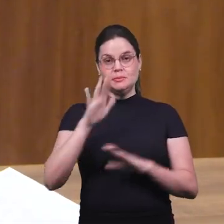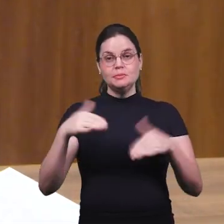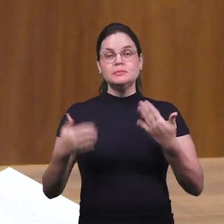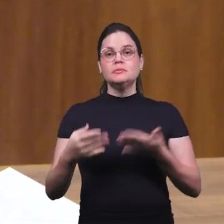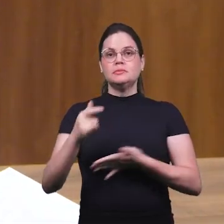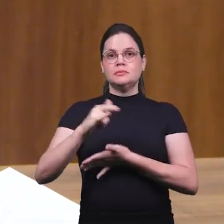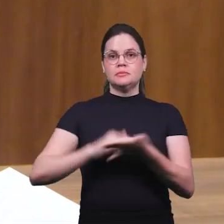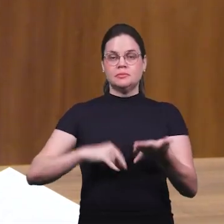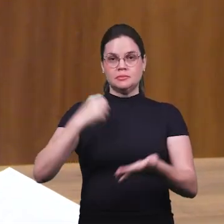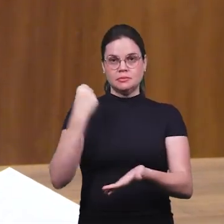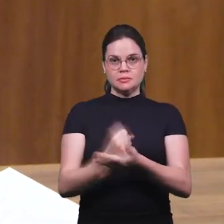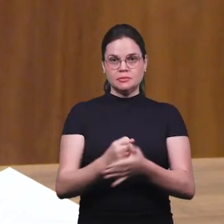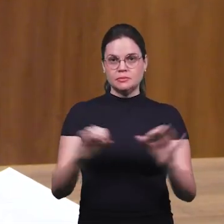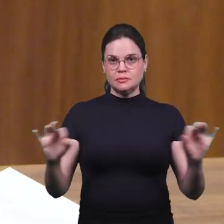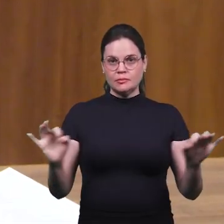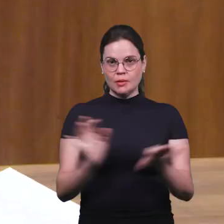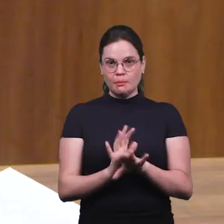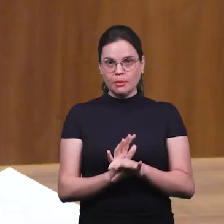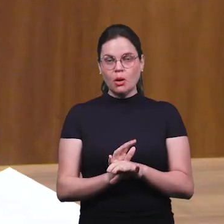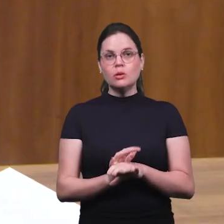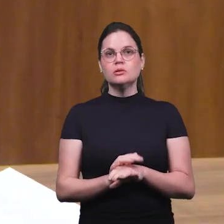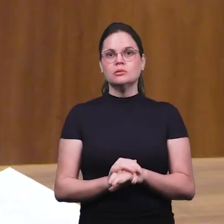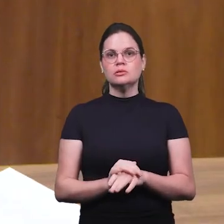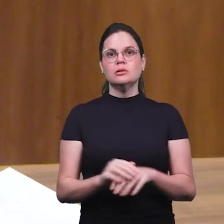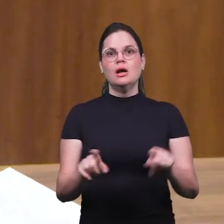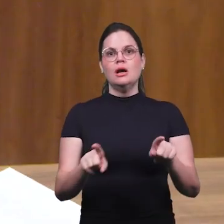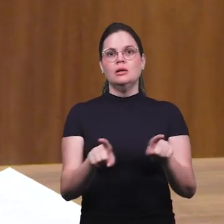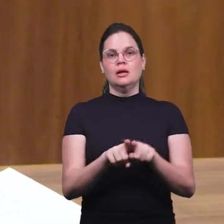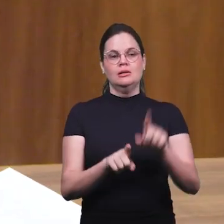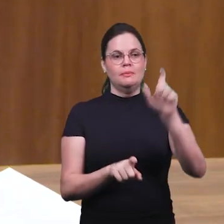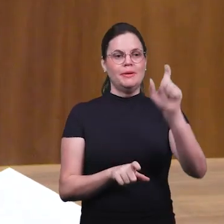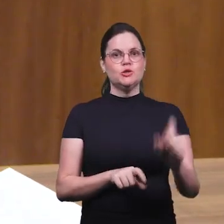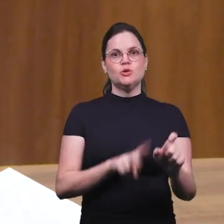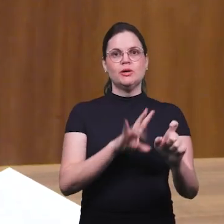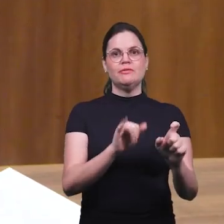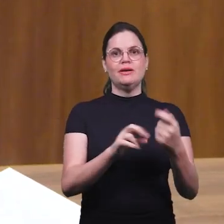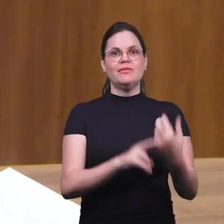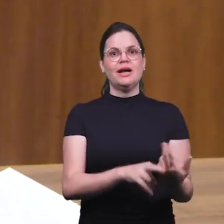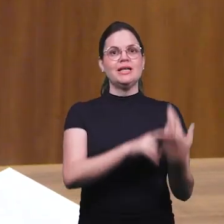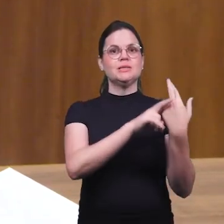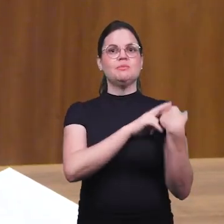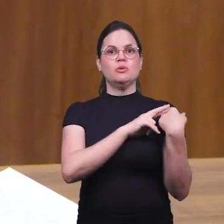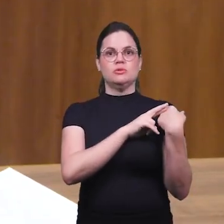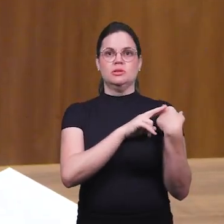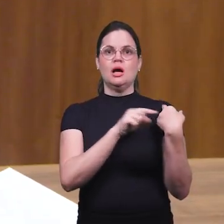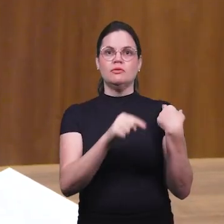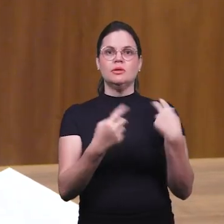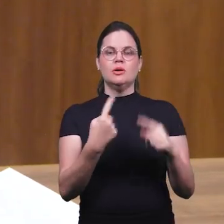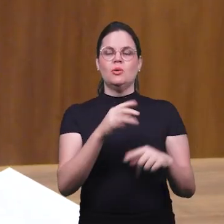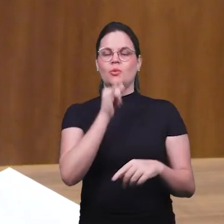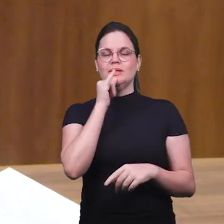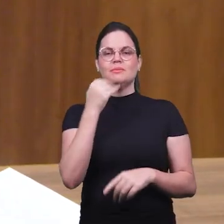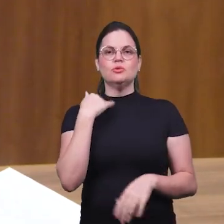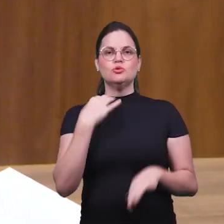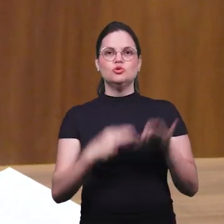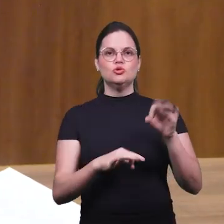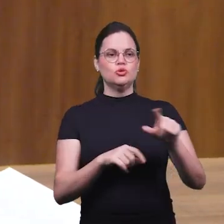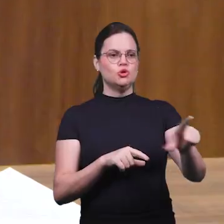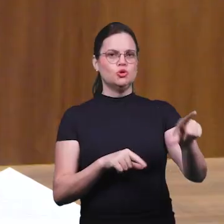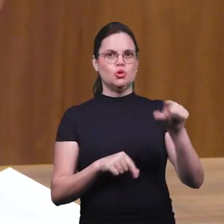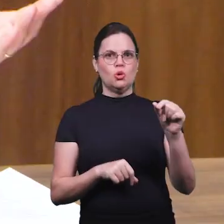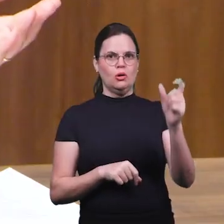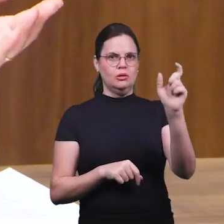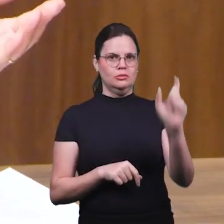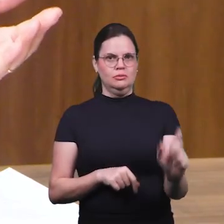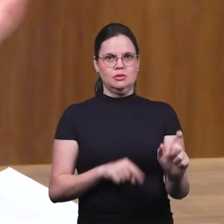gente geralmente vai ter também então um executor, que é aquela pessoa que fica encarregada pelo juiz, por exemplo, para garantir